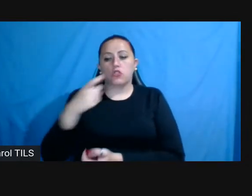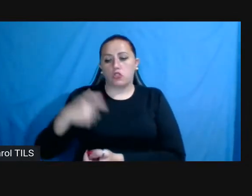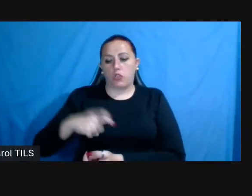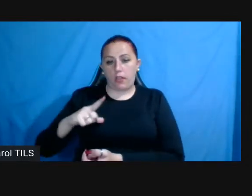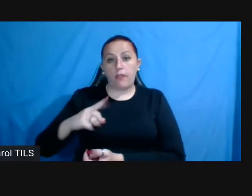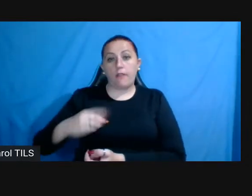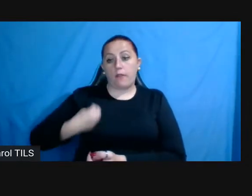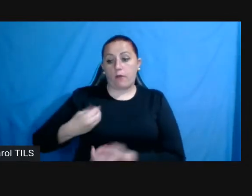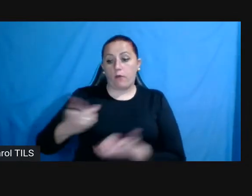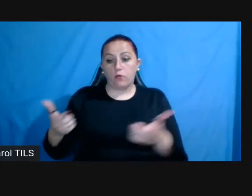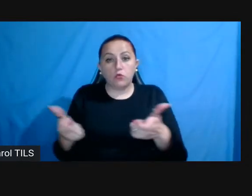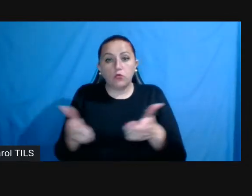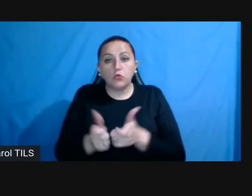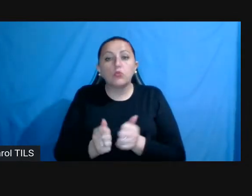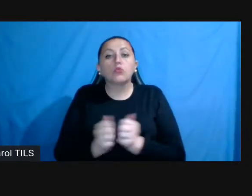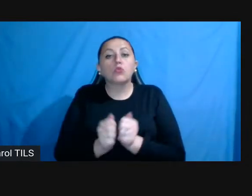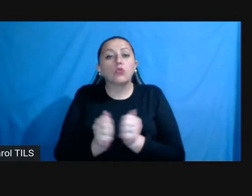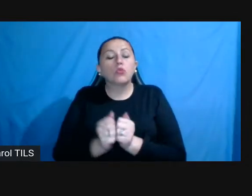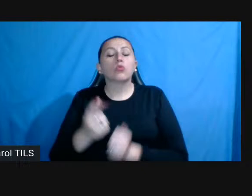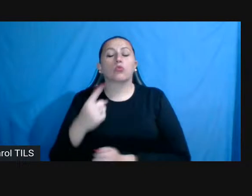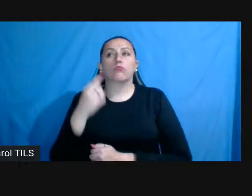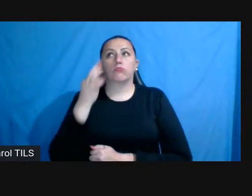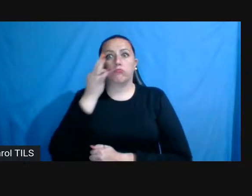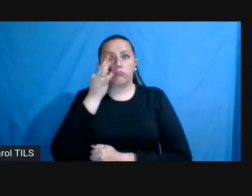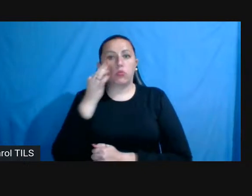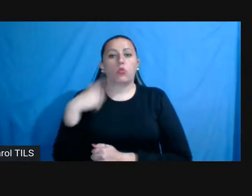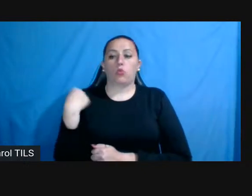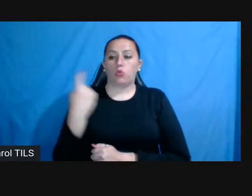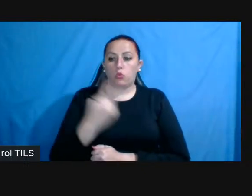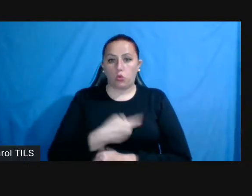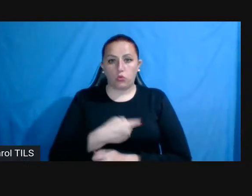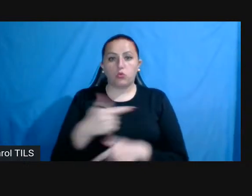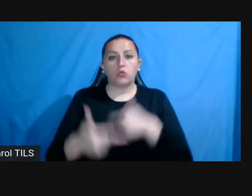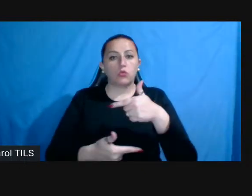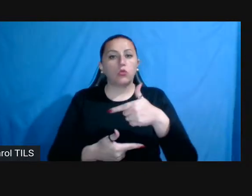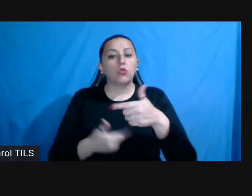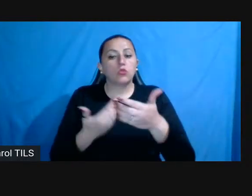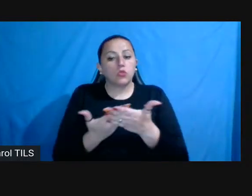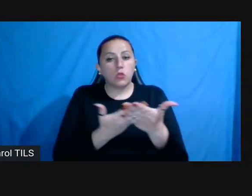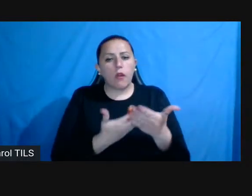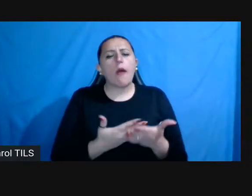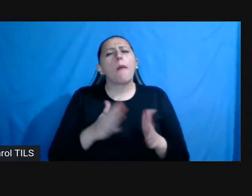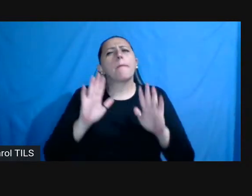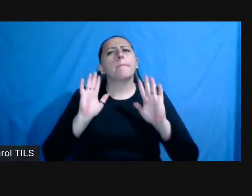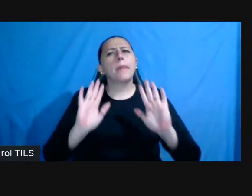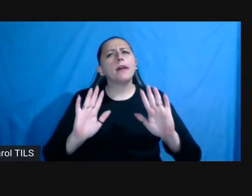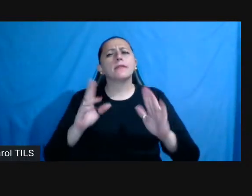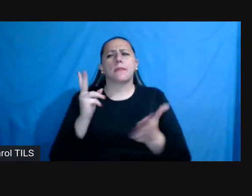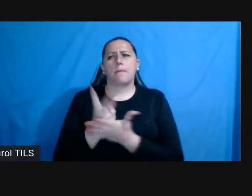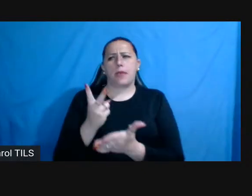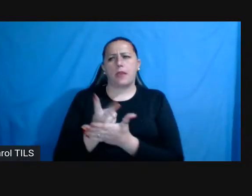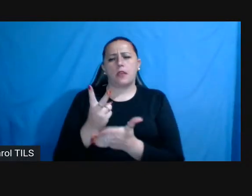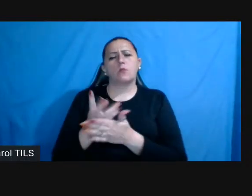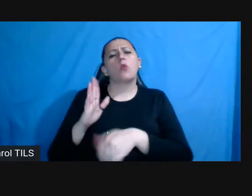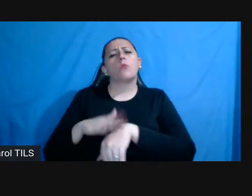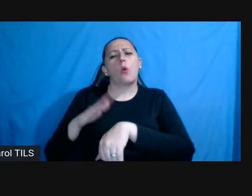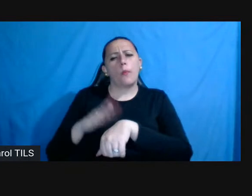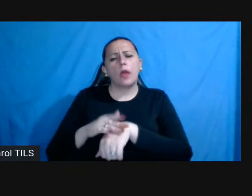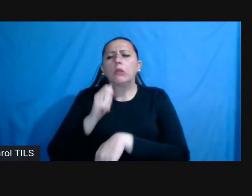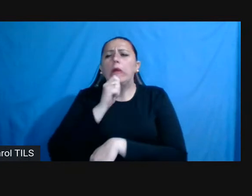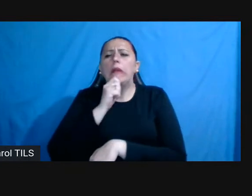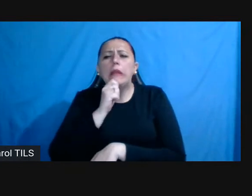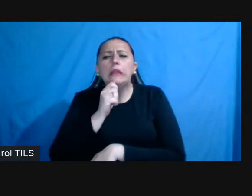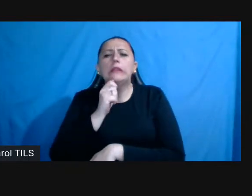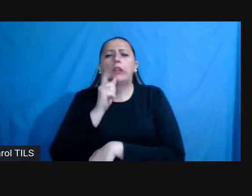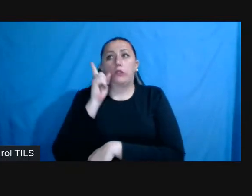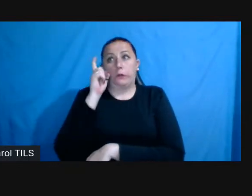conosco. E ainda que não seja um momento fácil, ainda que nós estejamos num momento de pandemia, que